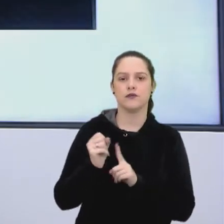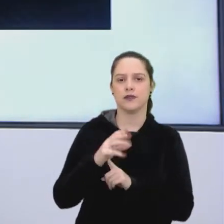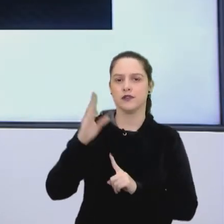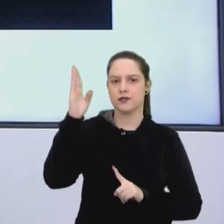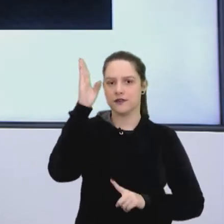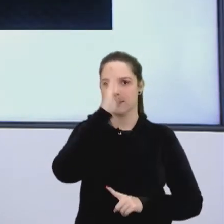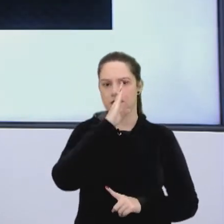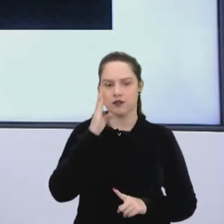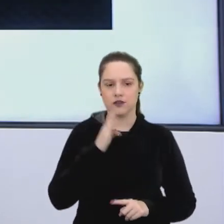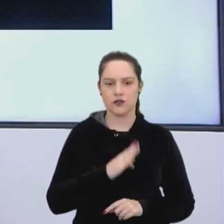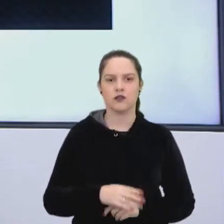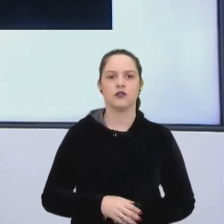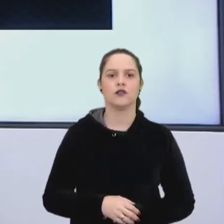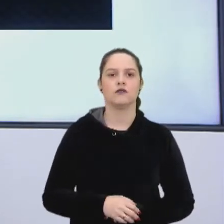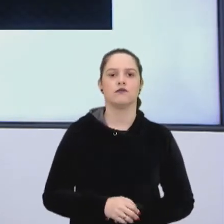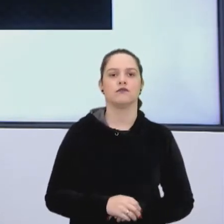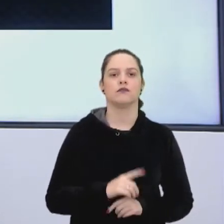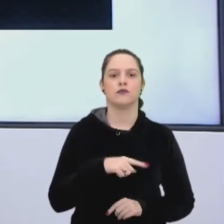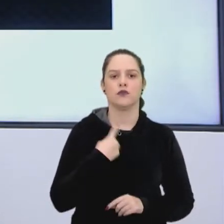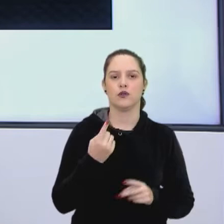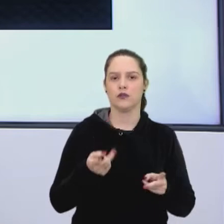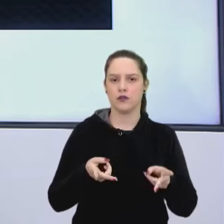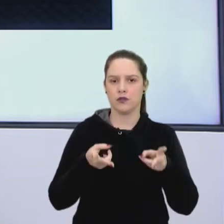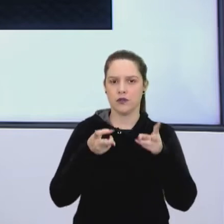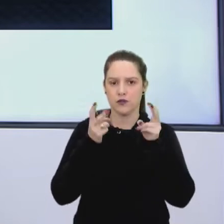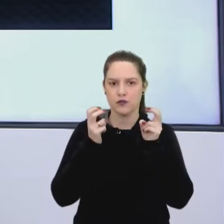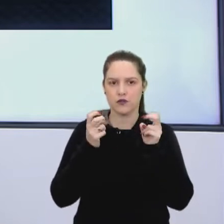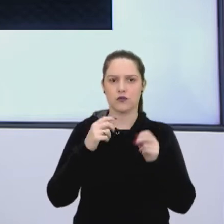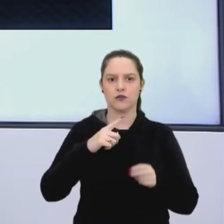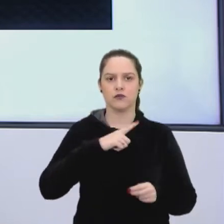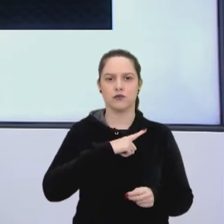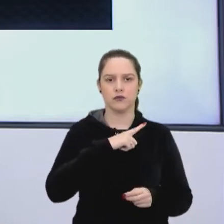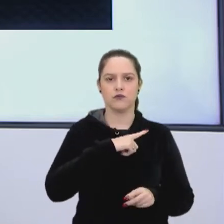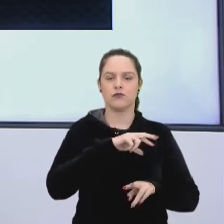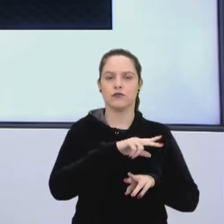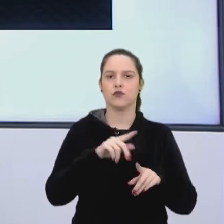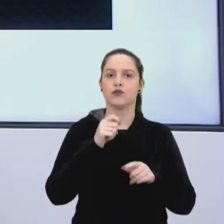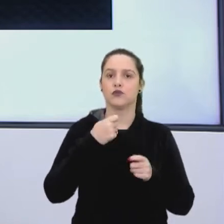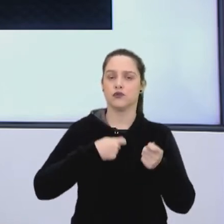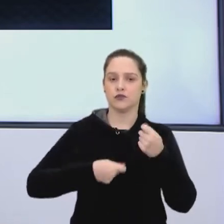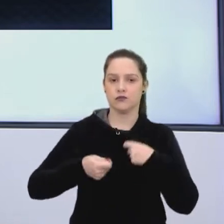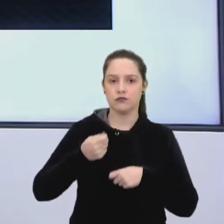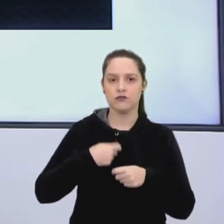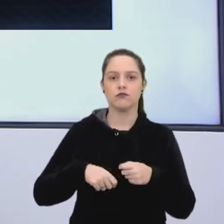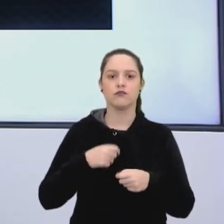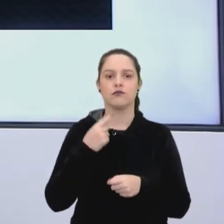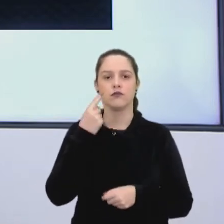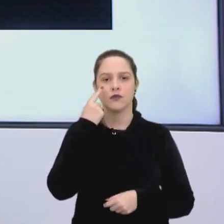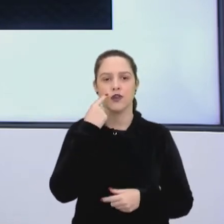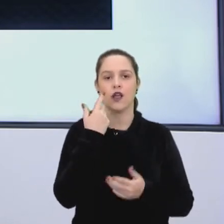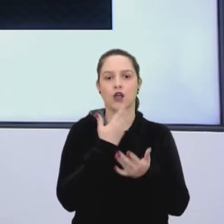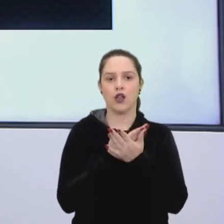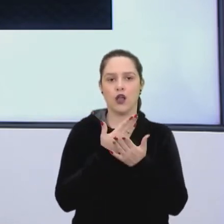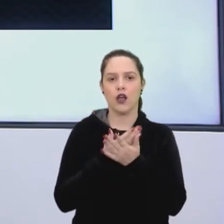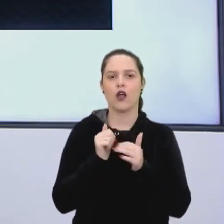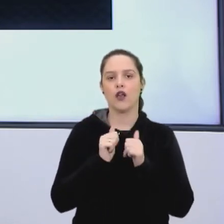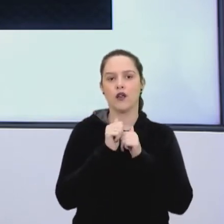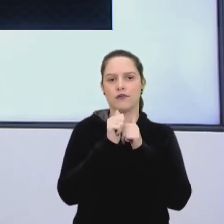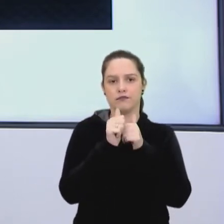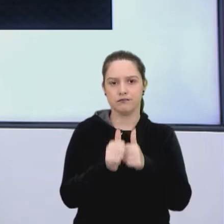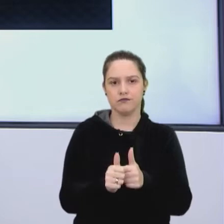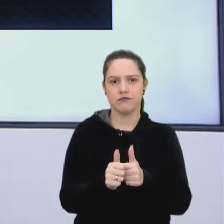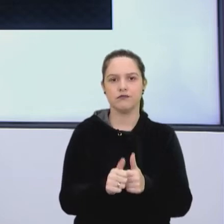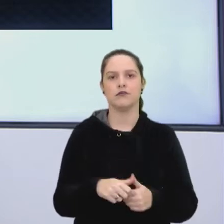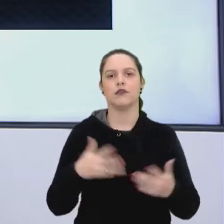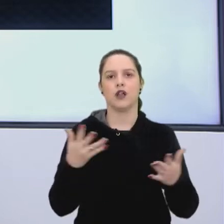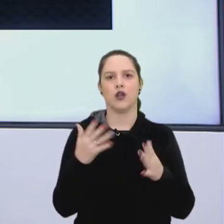brasileira. Unidades de conservação aí tem a ver com indicadores socioeconômicos? Nós vamos ver nessa aula. Então aguardem que